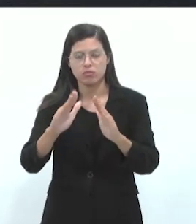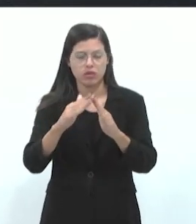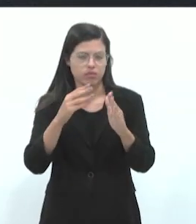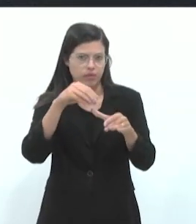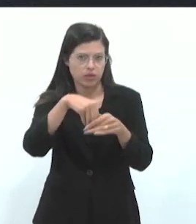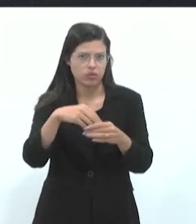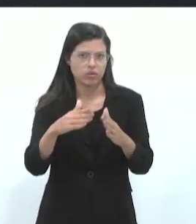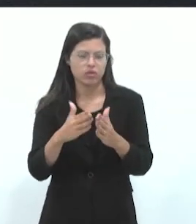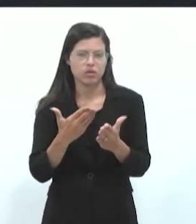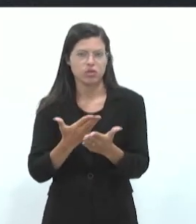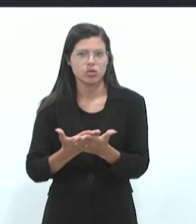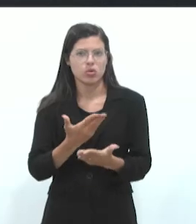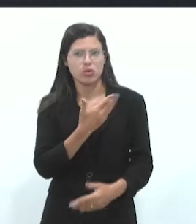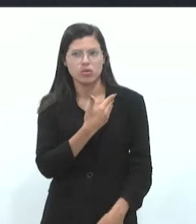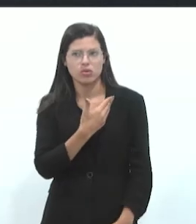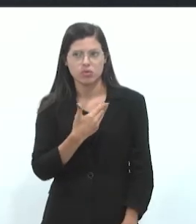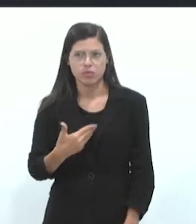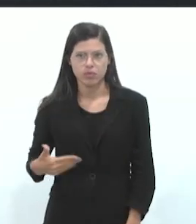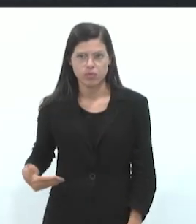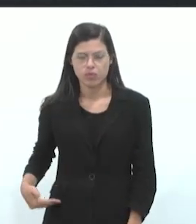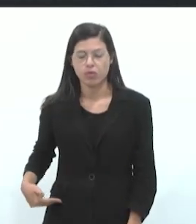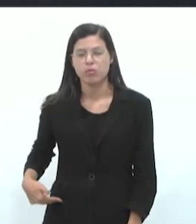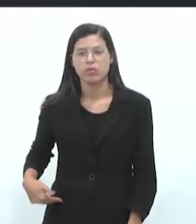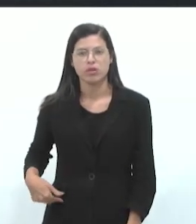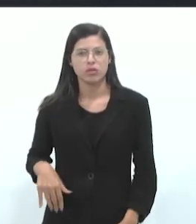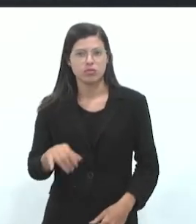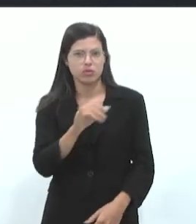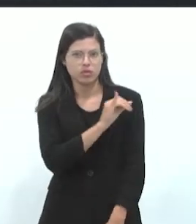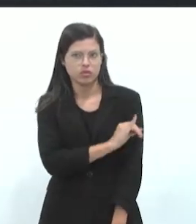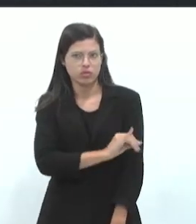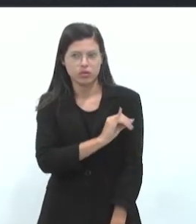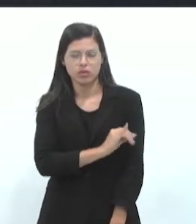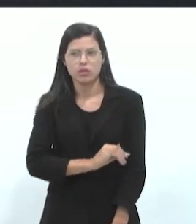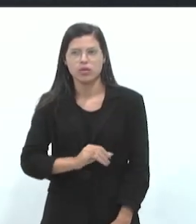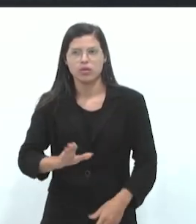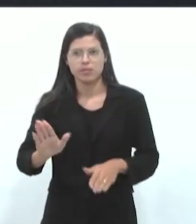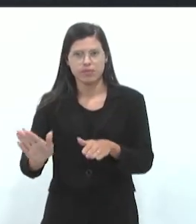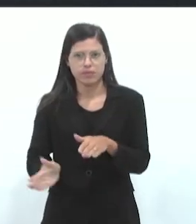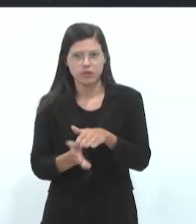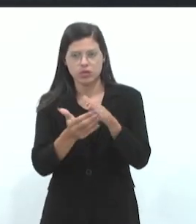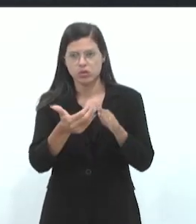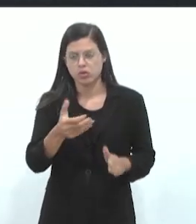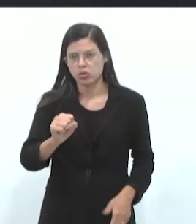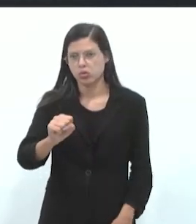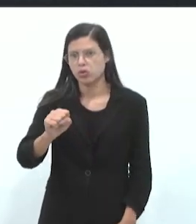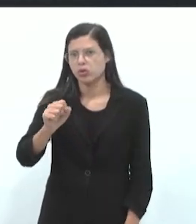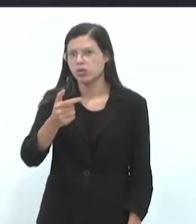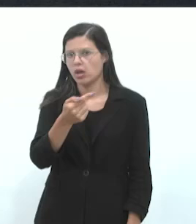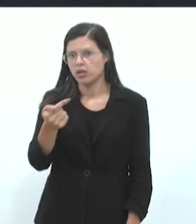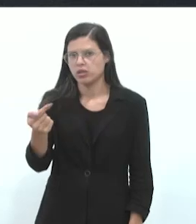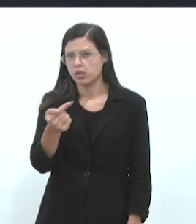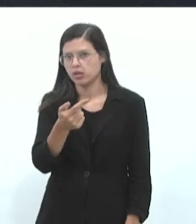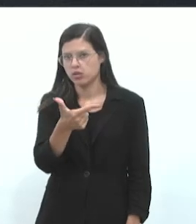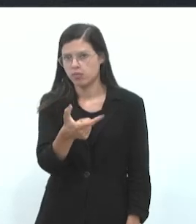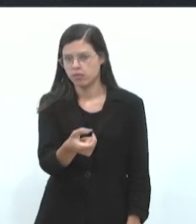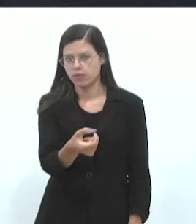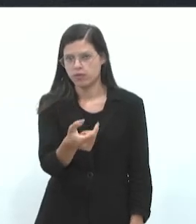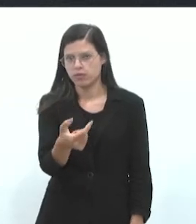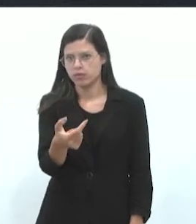âmbito do Estado do Rio de Janeiro. O parecer é pela anexação ao projeto de lei 1877 de 23. Em